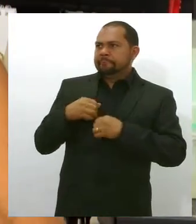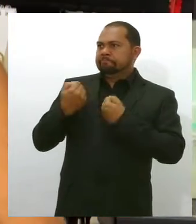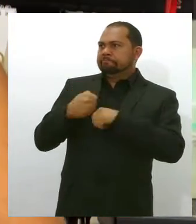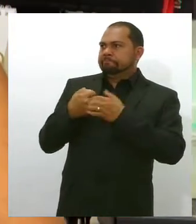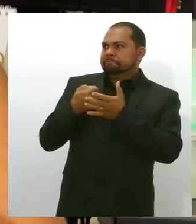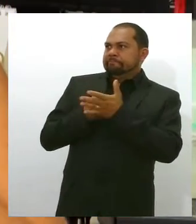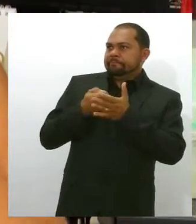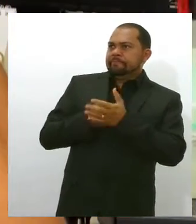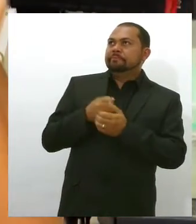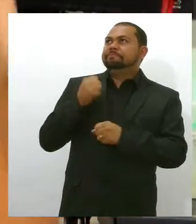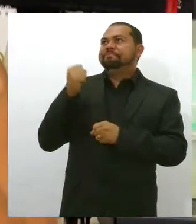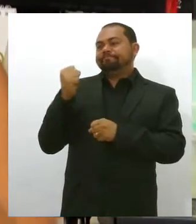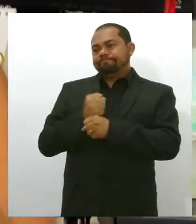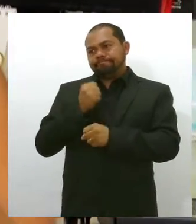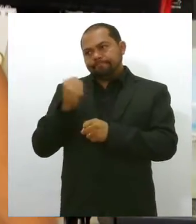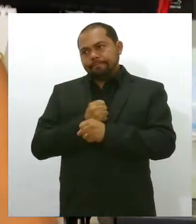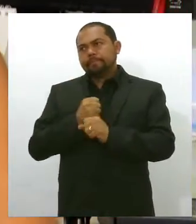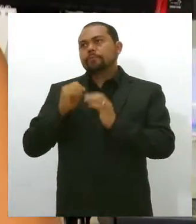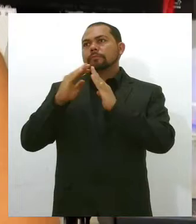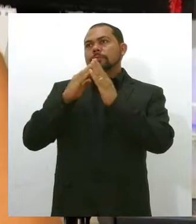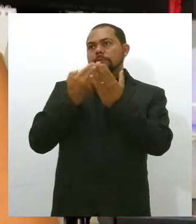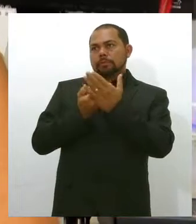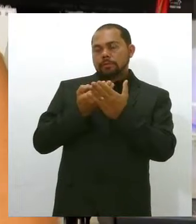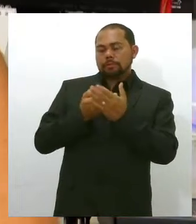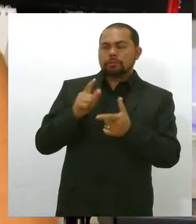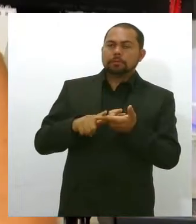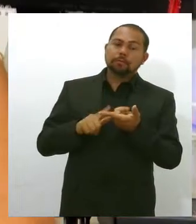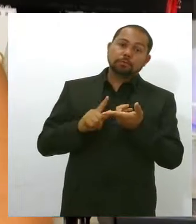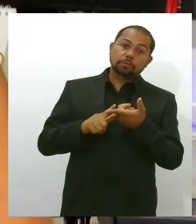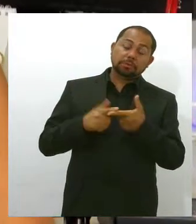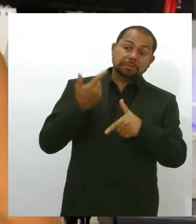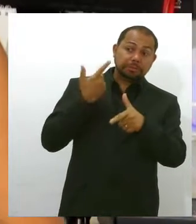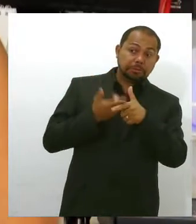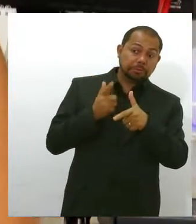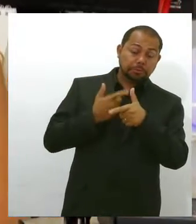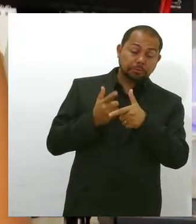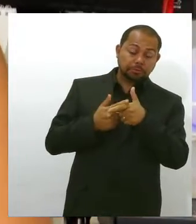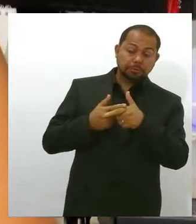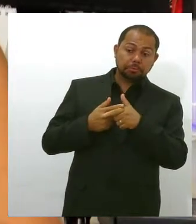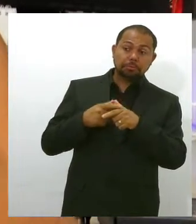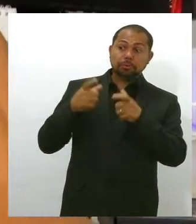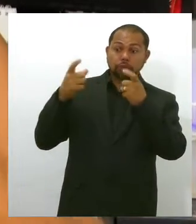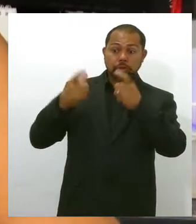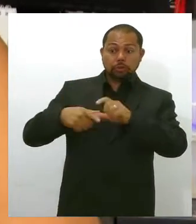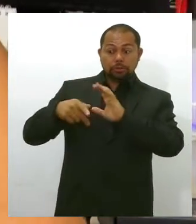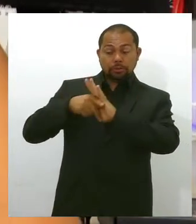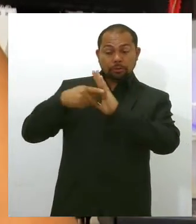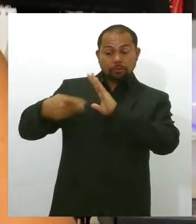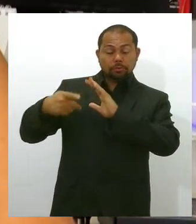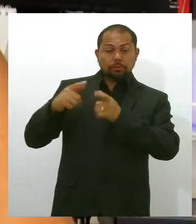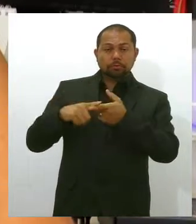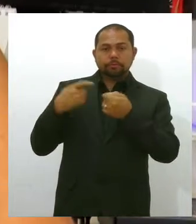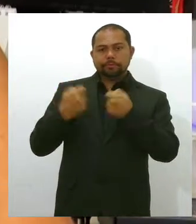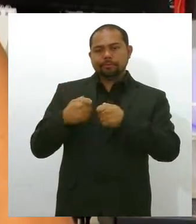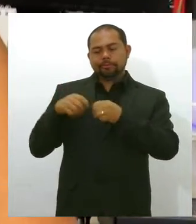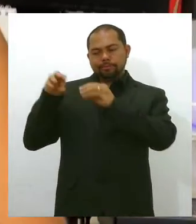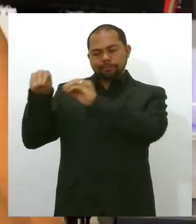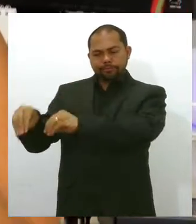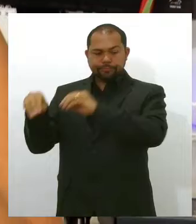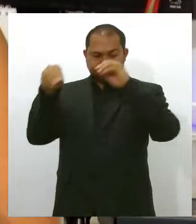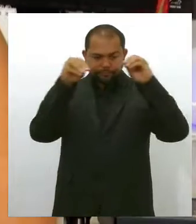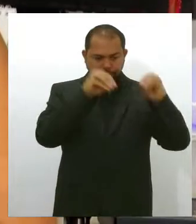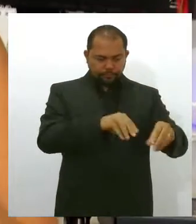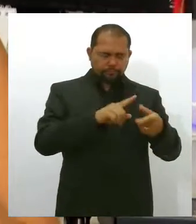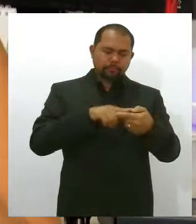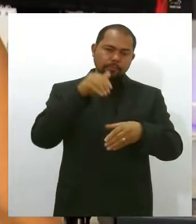da escola por conta de algum problema que aconteça naquele local de votação A gente precisa transferir aquele local